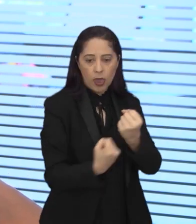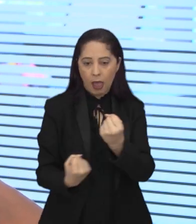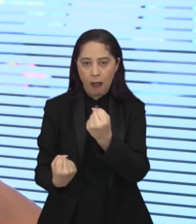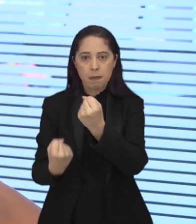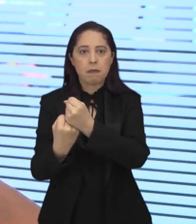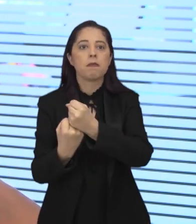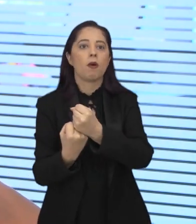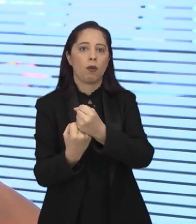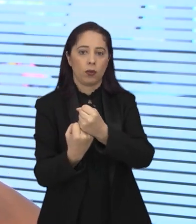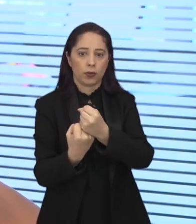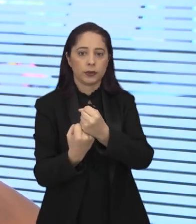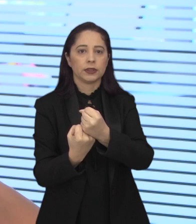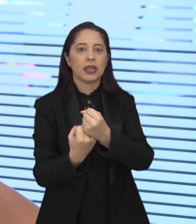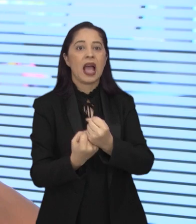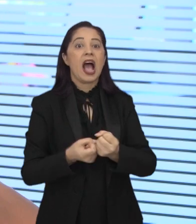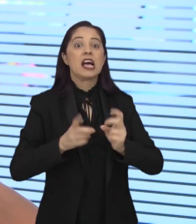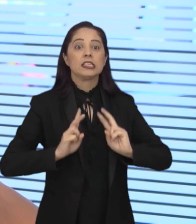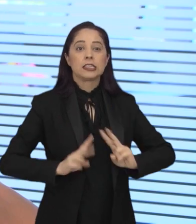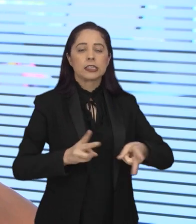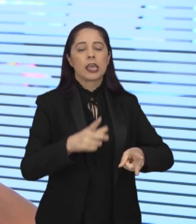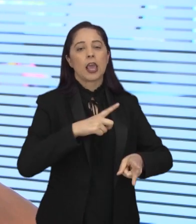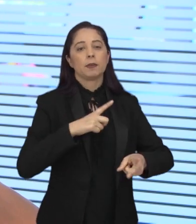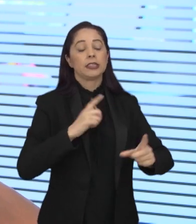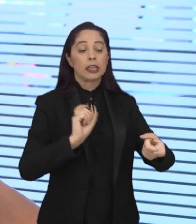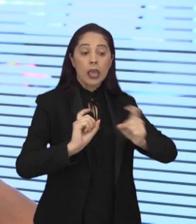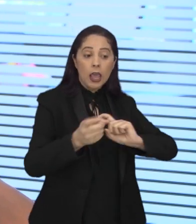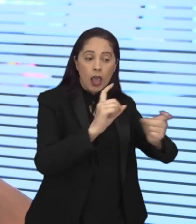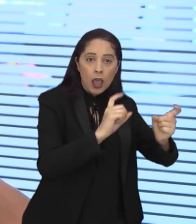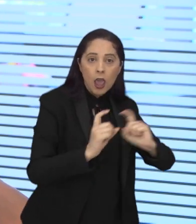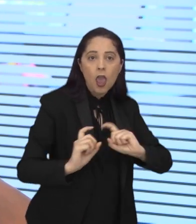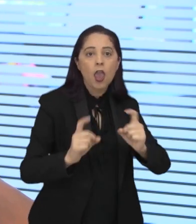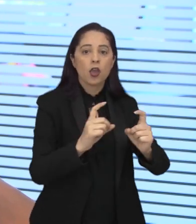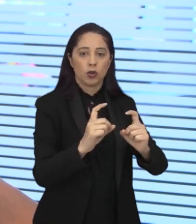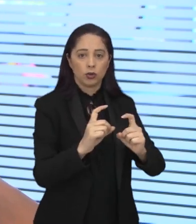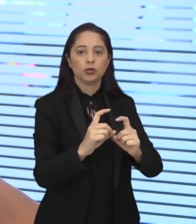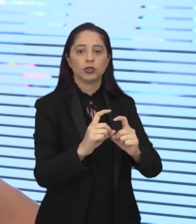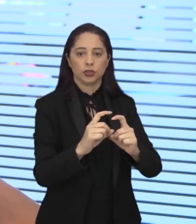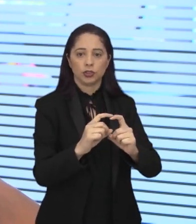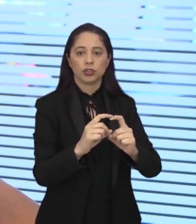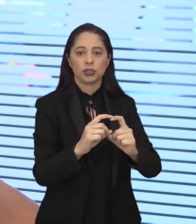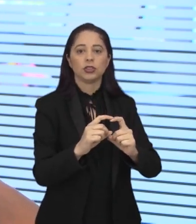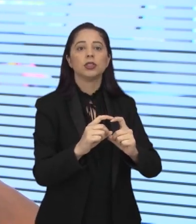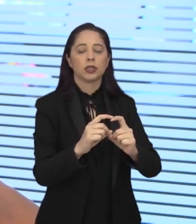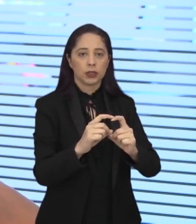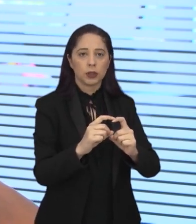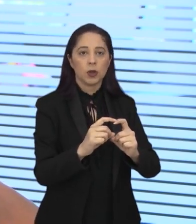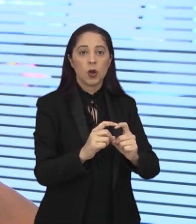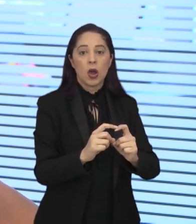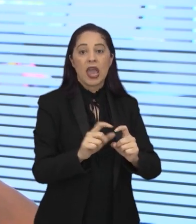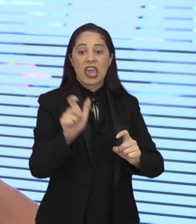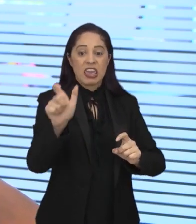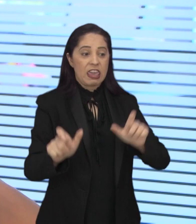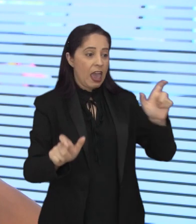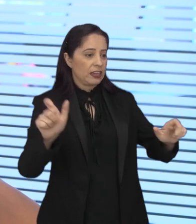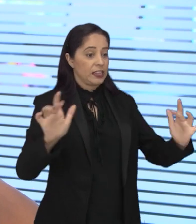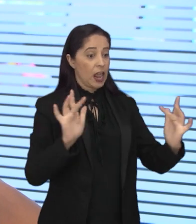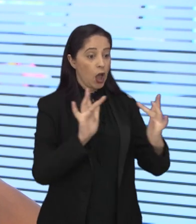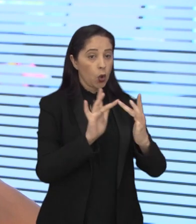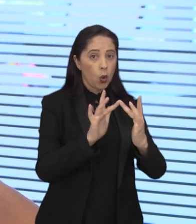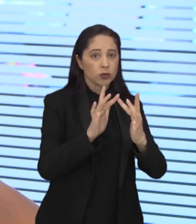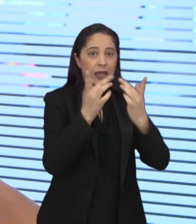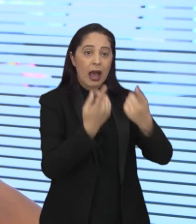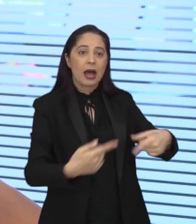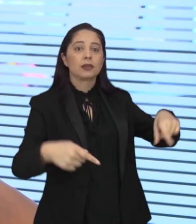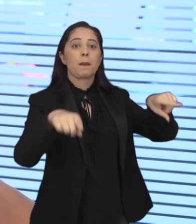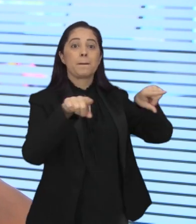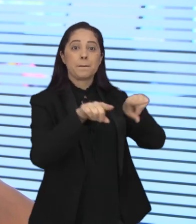apoia a outra, onde nós promovemos encontros para que elas possam expandir as suas redes de negócio,